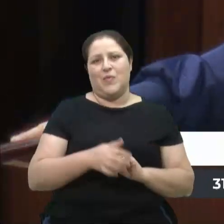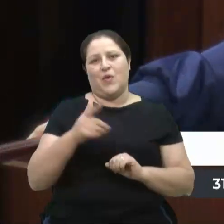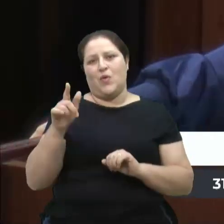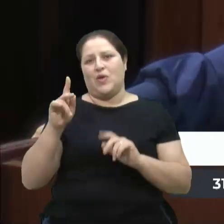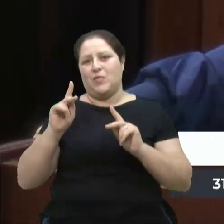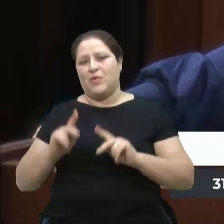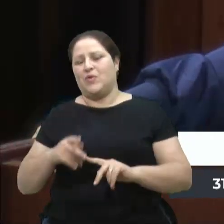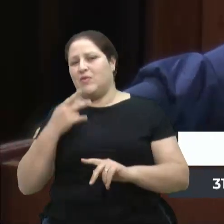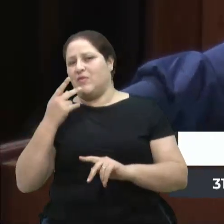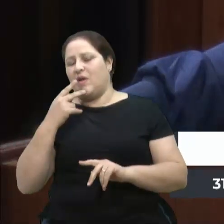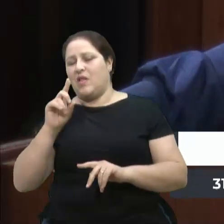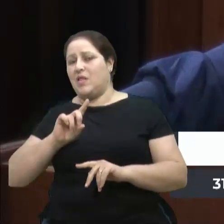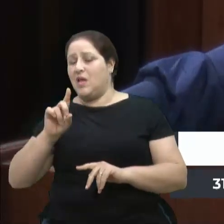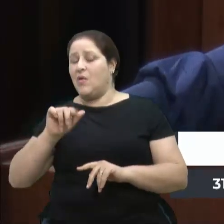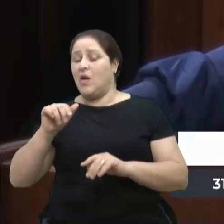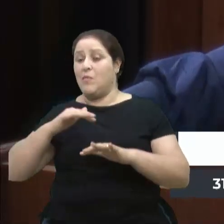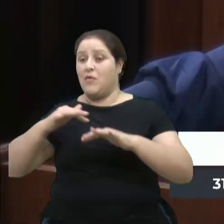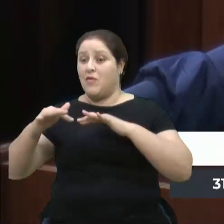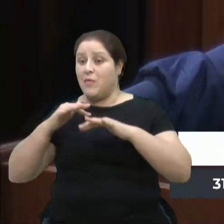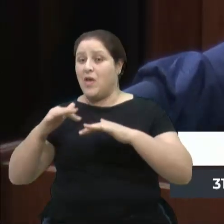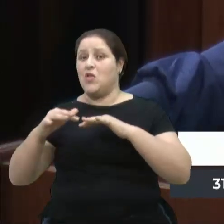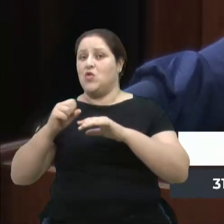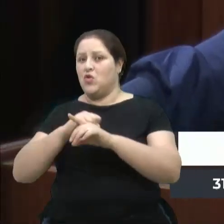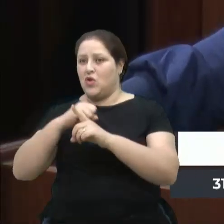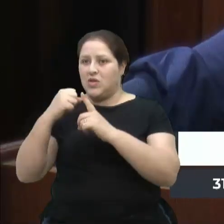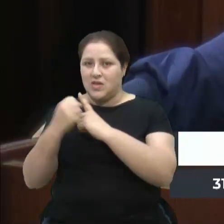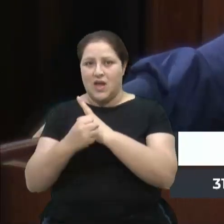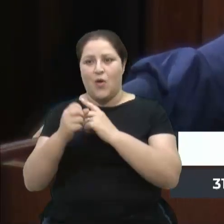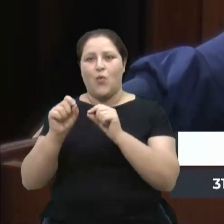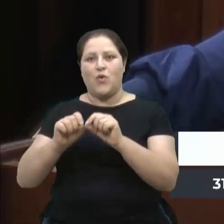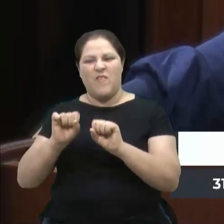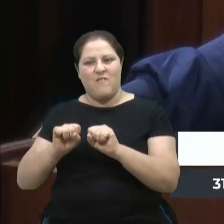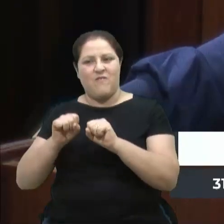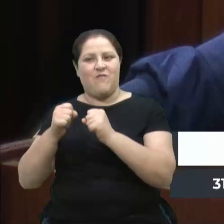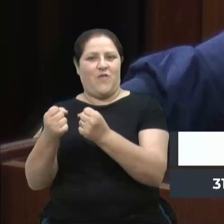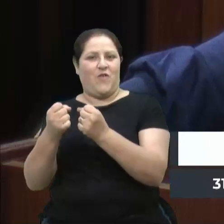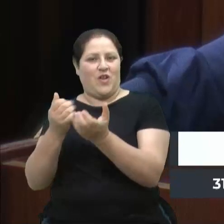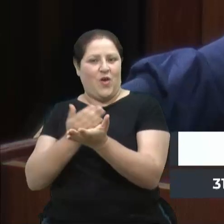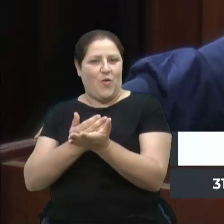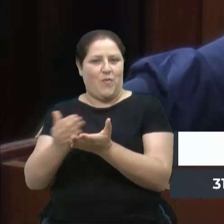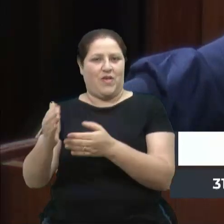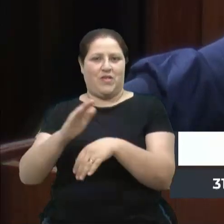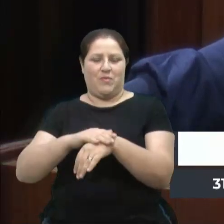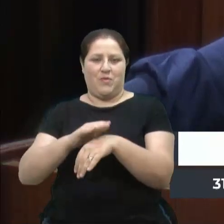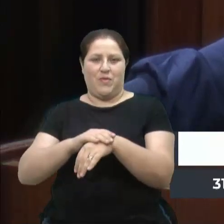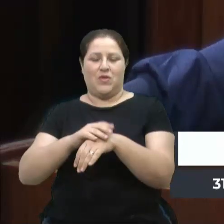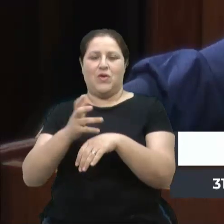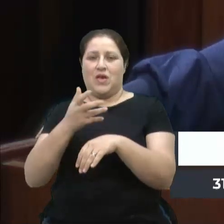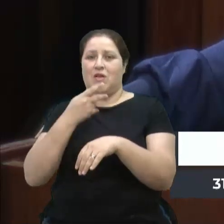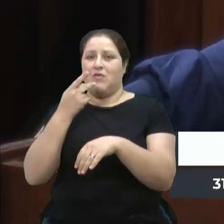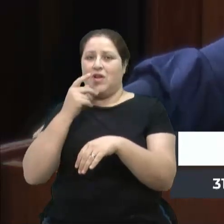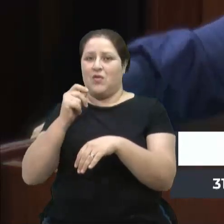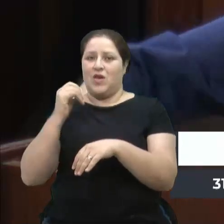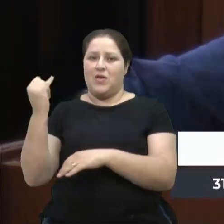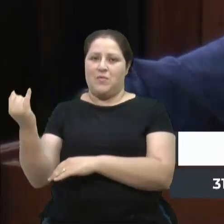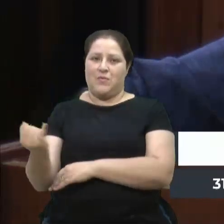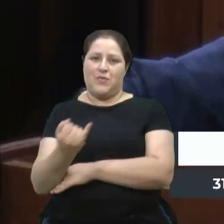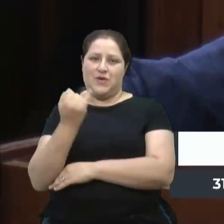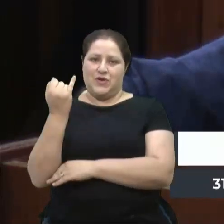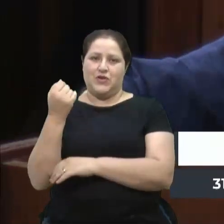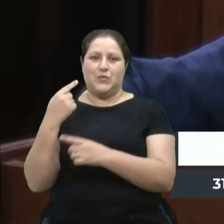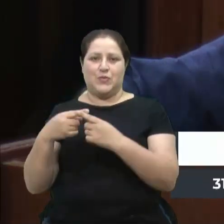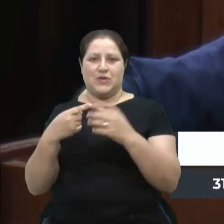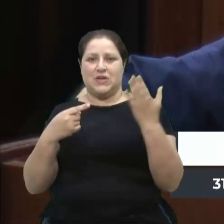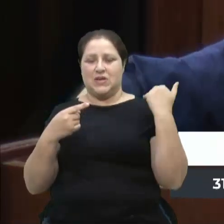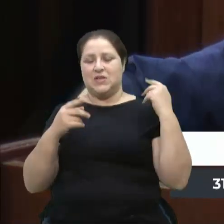partir desse momento. Mas eu quero dizer o seguinte, que foi importante. Porque pessoas que nunca foram às